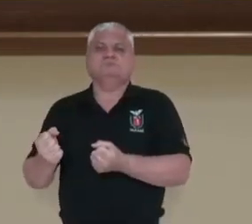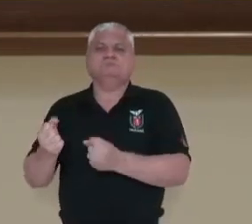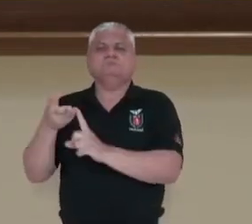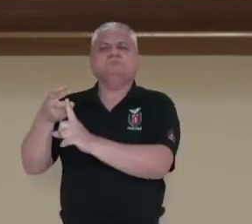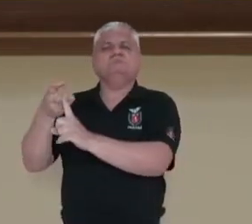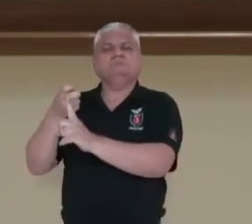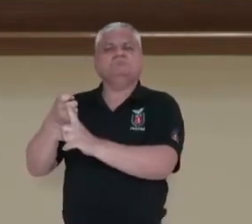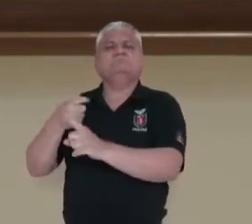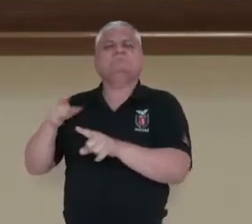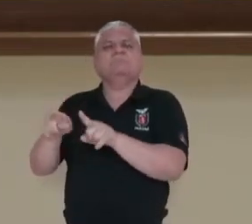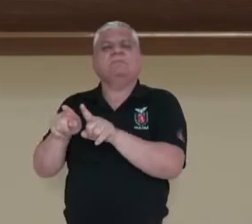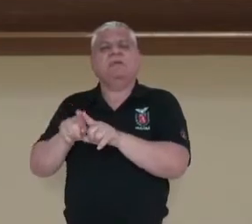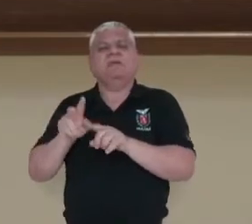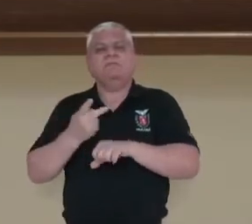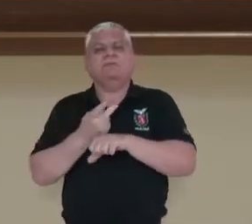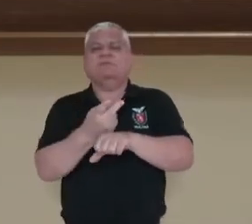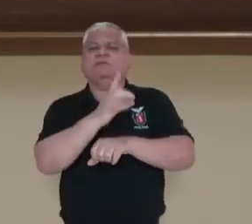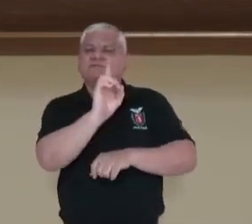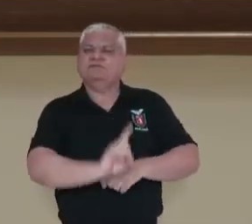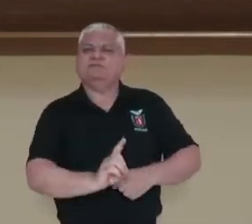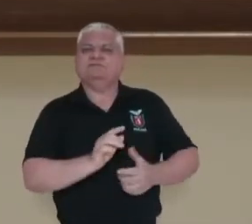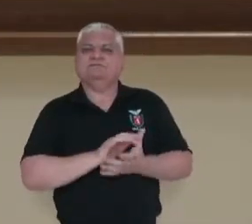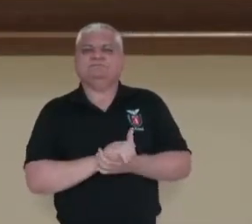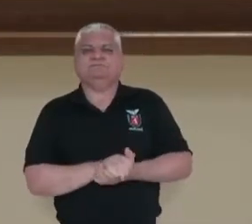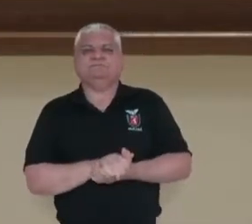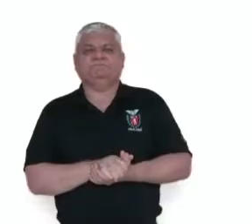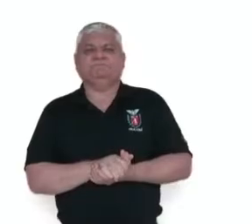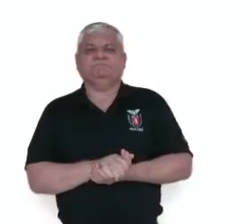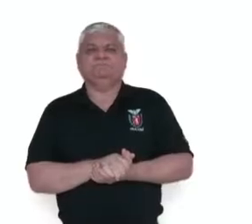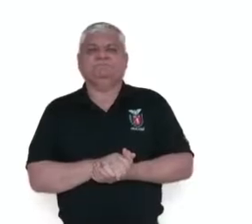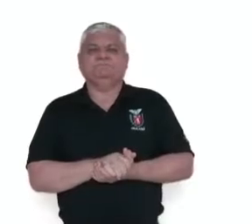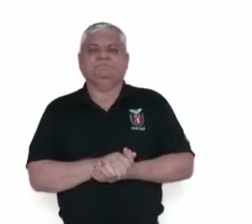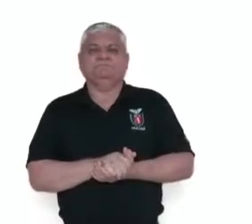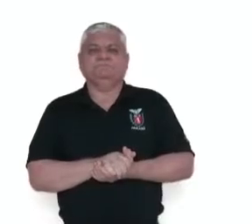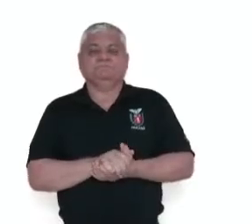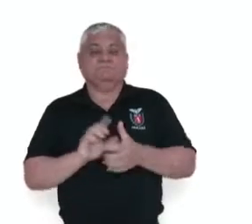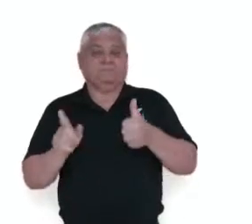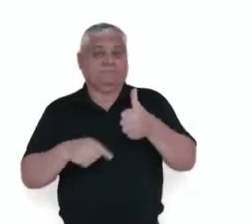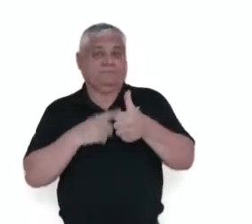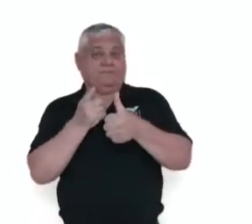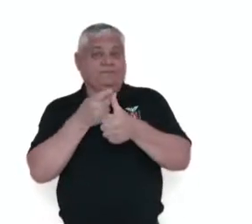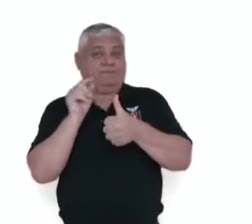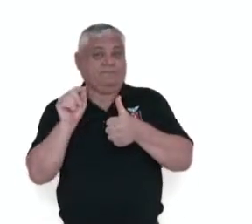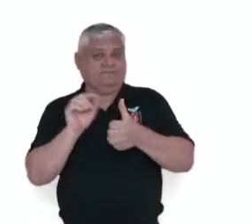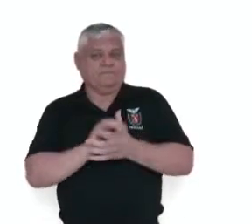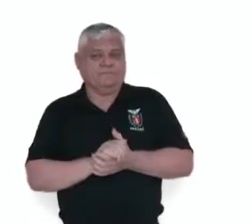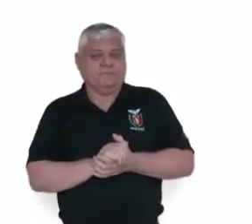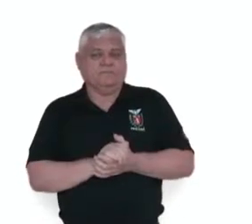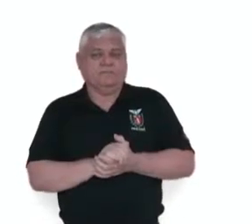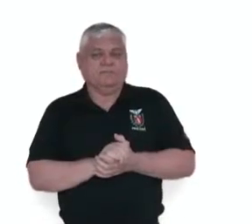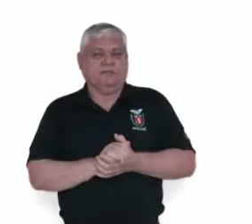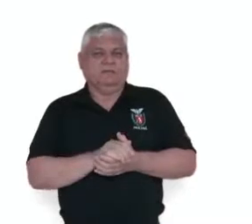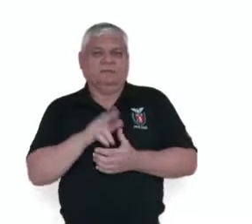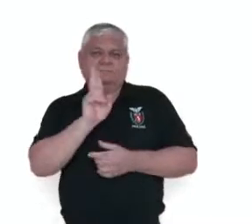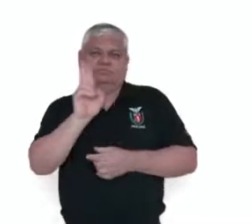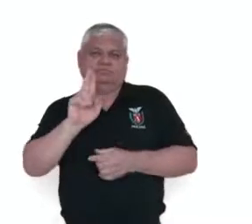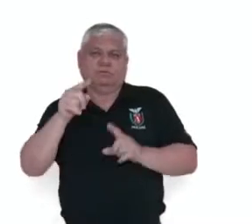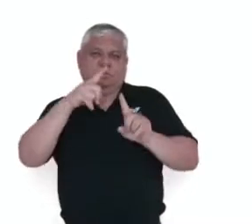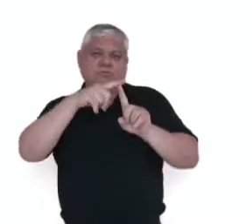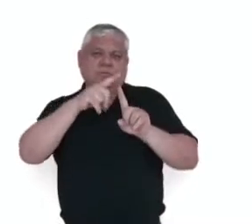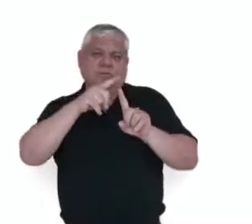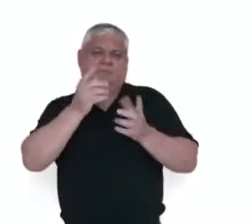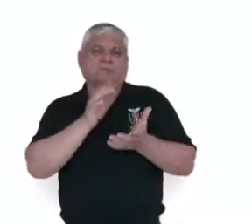atrás dos seus direitos. Bacana? Primeiro surgem as tipologias de Thomas